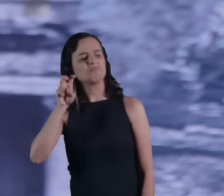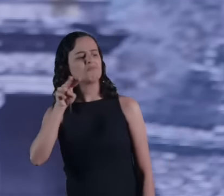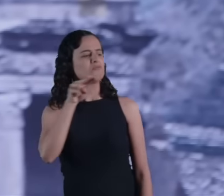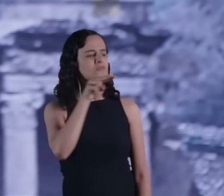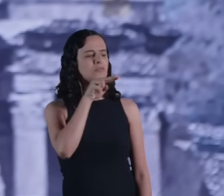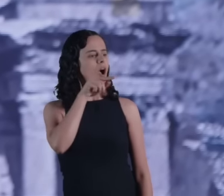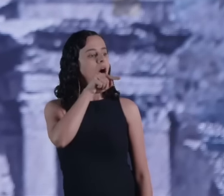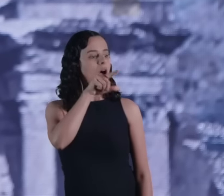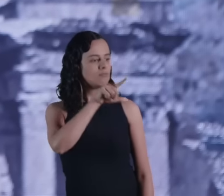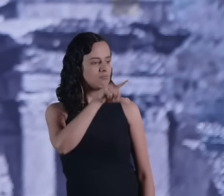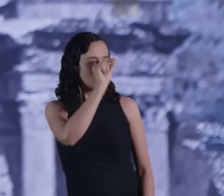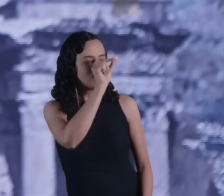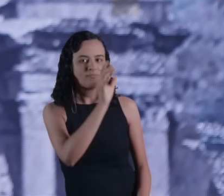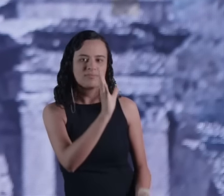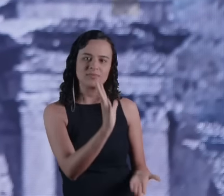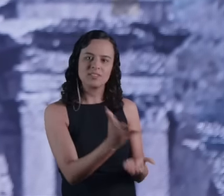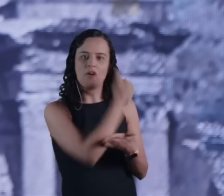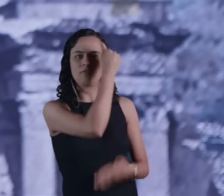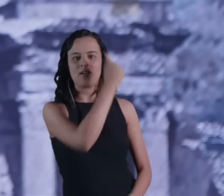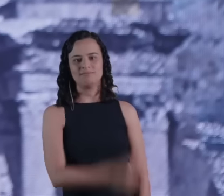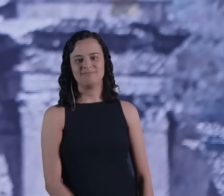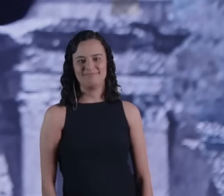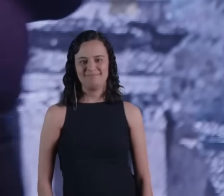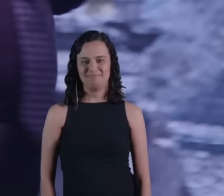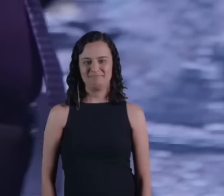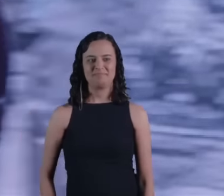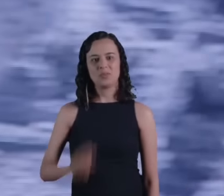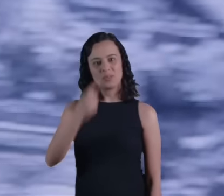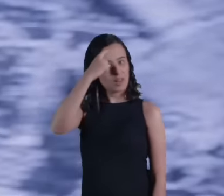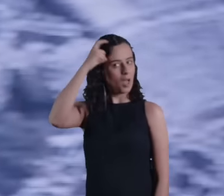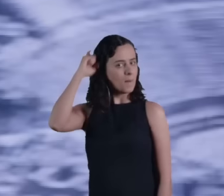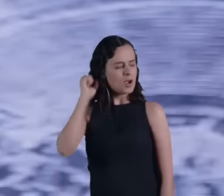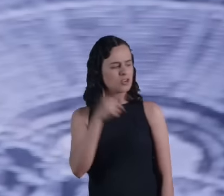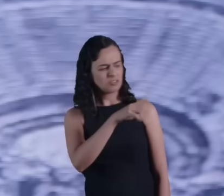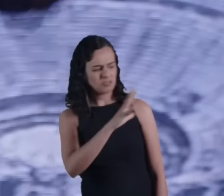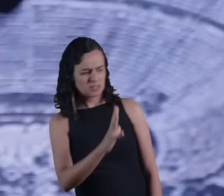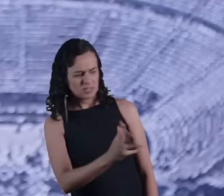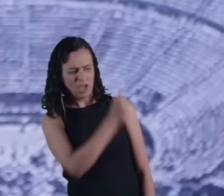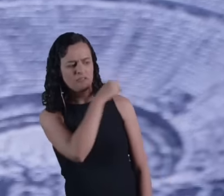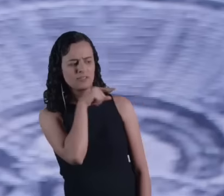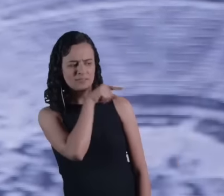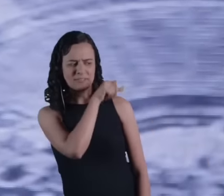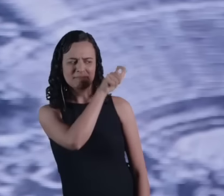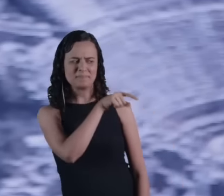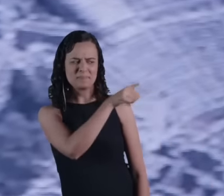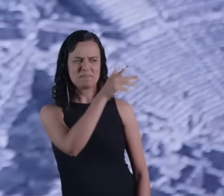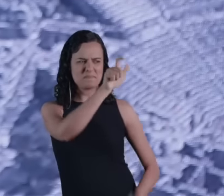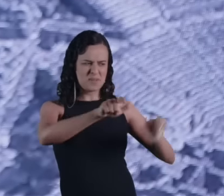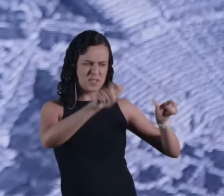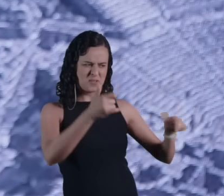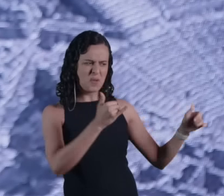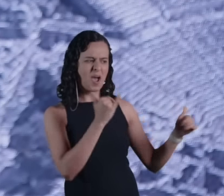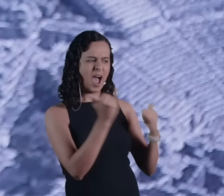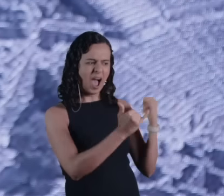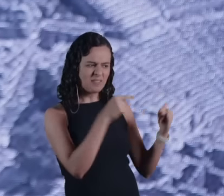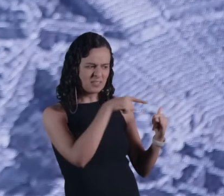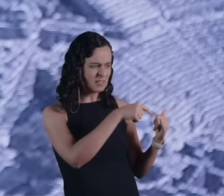falou: vou salvar o Lamartine. Muitos vão dizer que ele vai virar nada, mas eu tenho um propósito para a vida